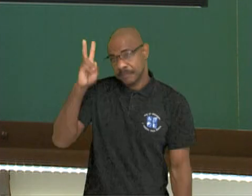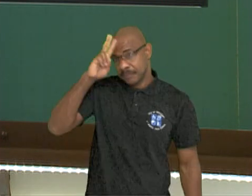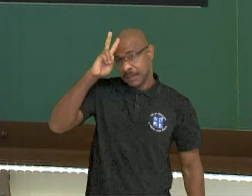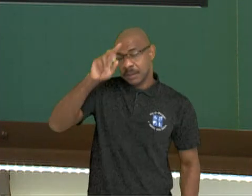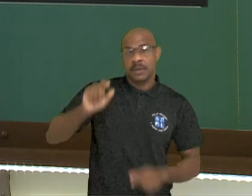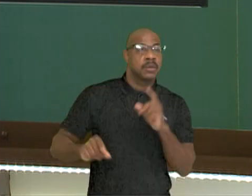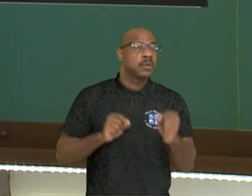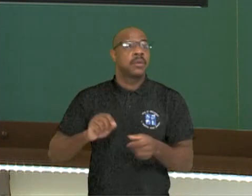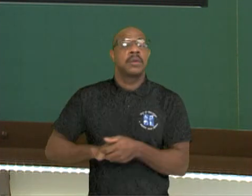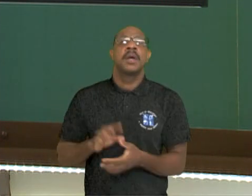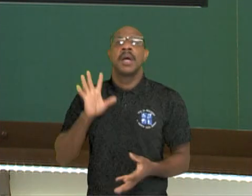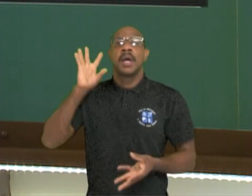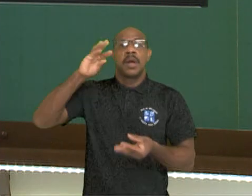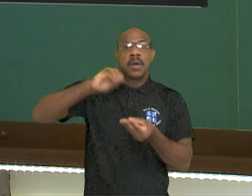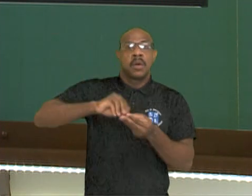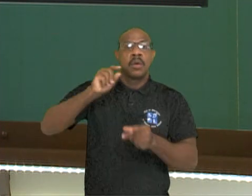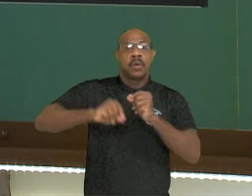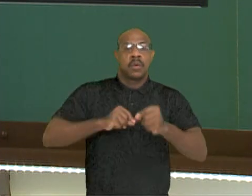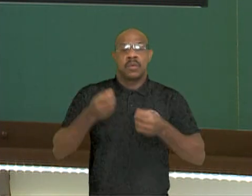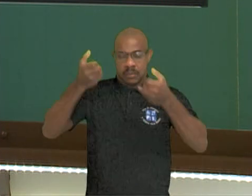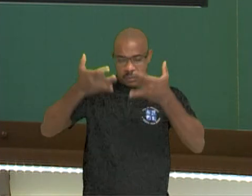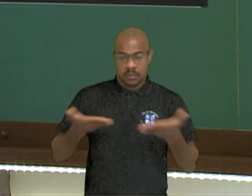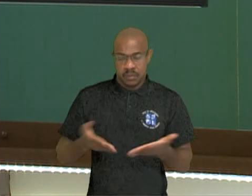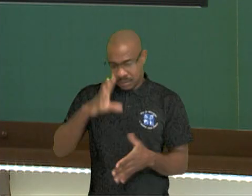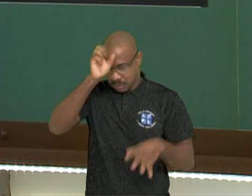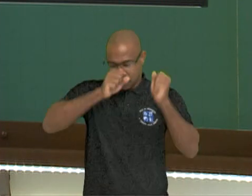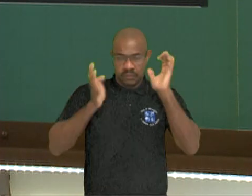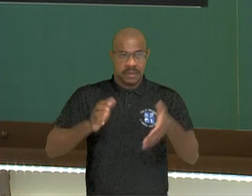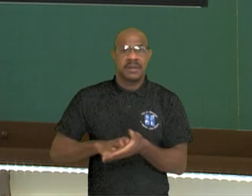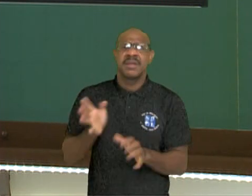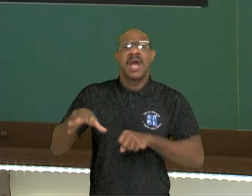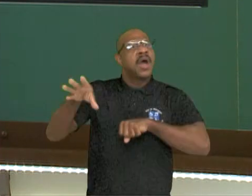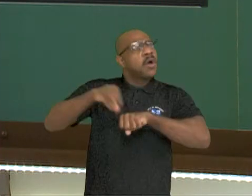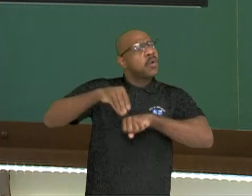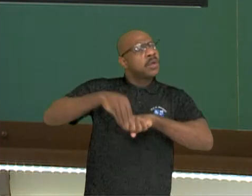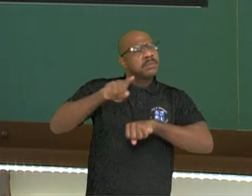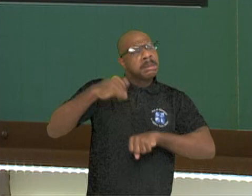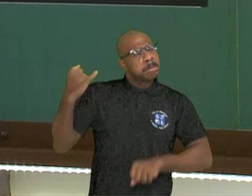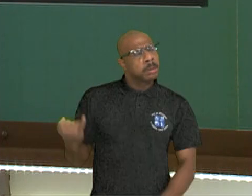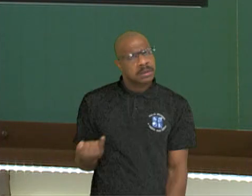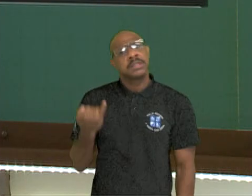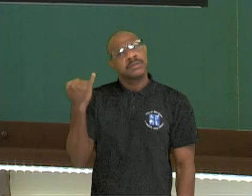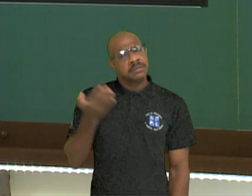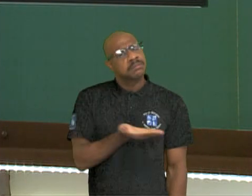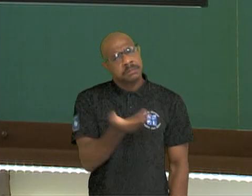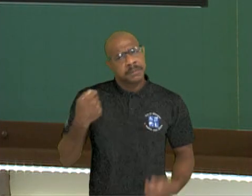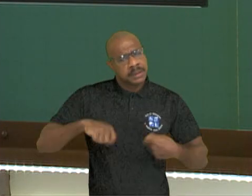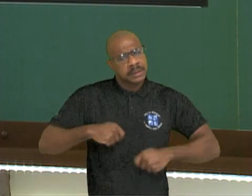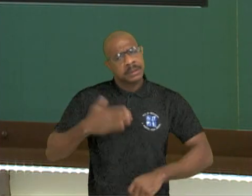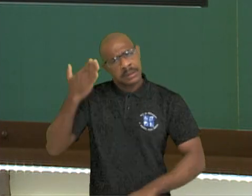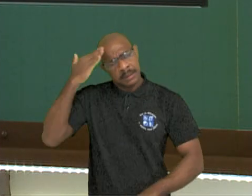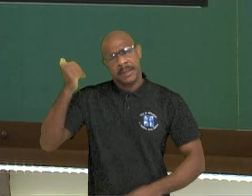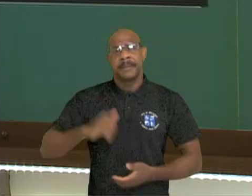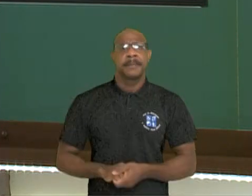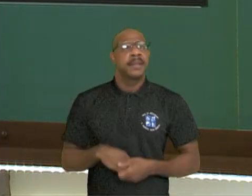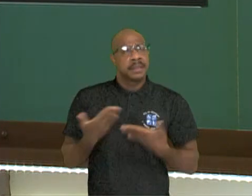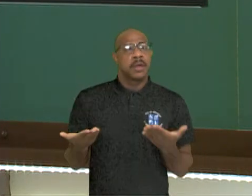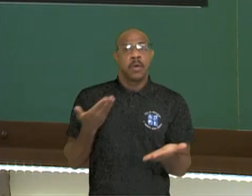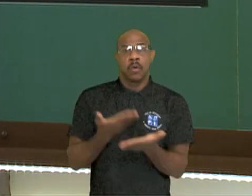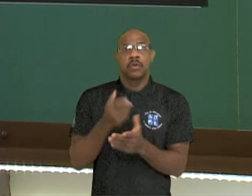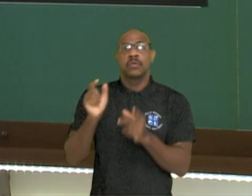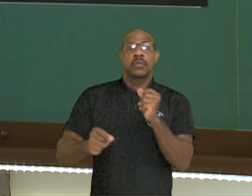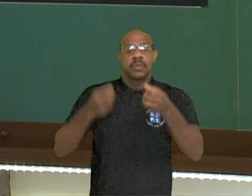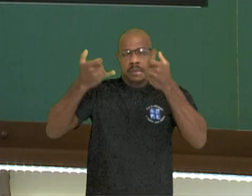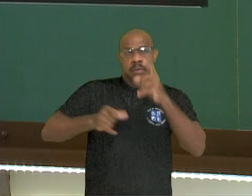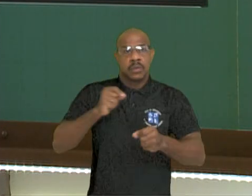né, retomando todo o nosso aprendizado, são conhecimentos importantíssimos que nós temos que saber. Então, na aula de hoje a gente